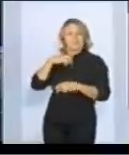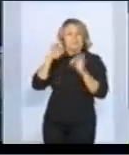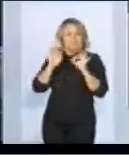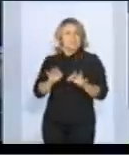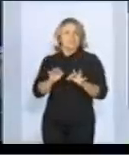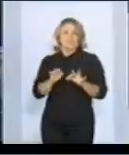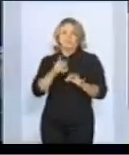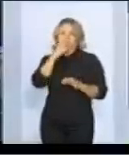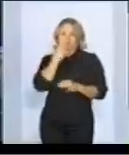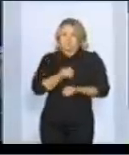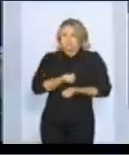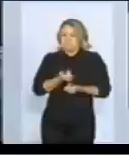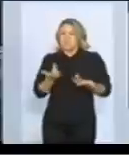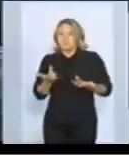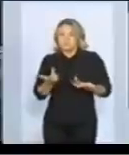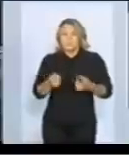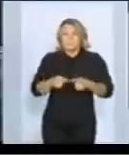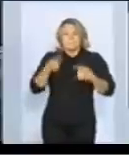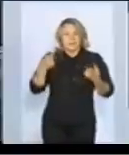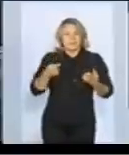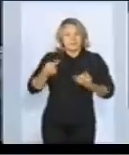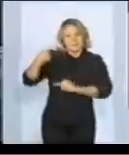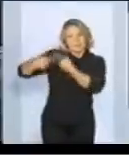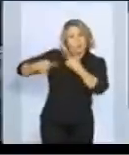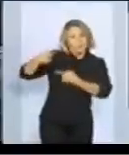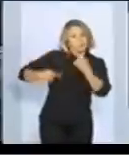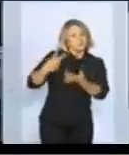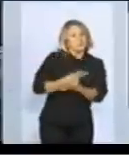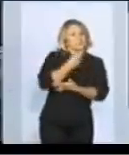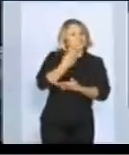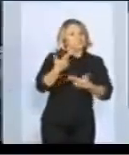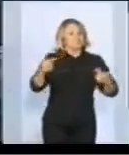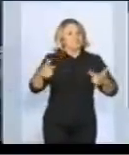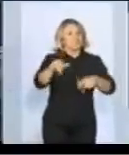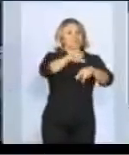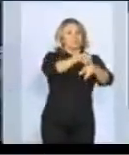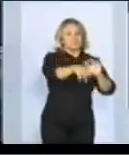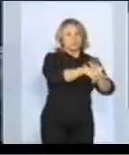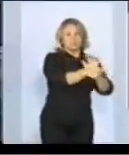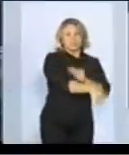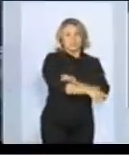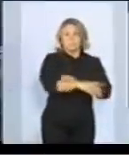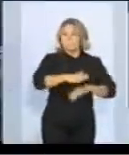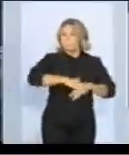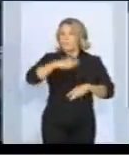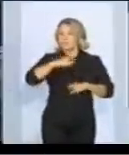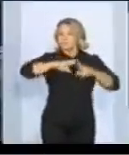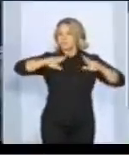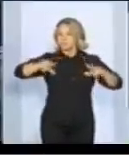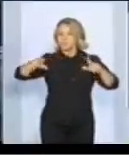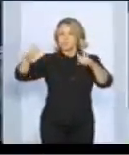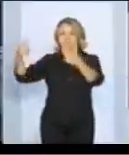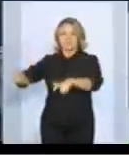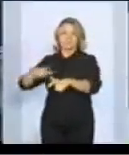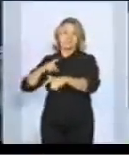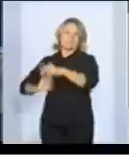parece razoável. A concorrência, muitas vezes, se dá em mercados concentrados, muito mais do que em mercados com uma grande quantidade de